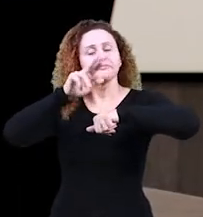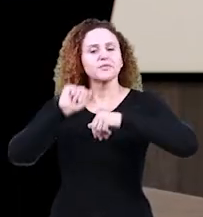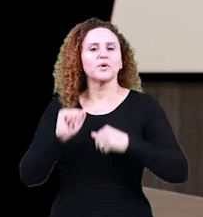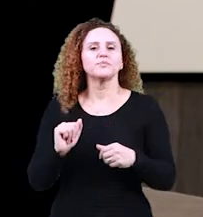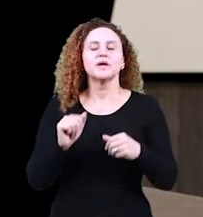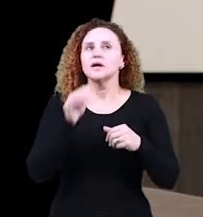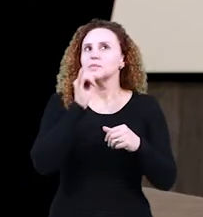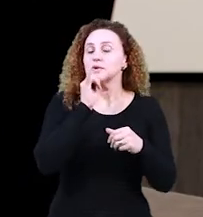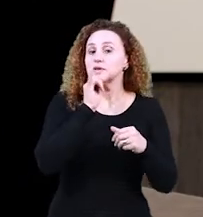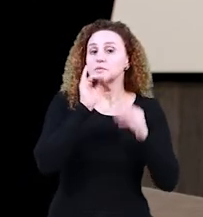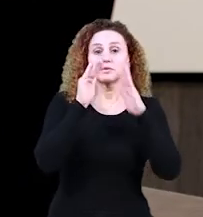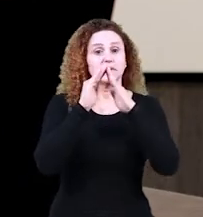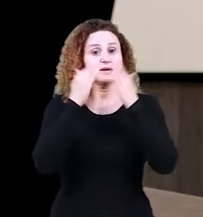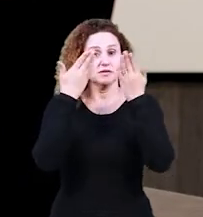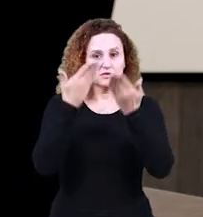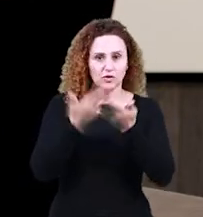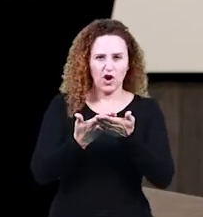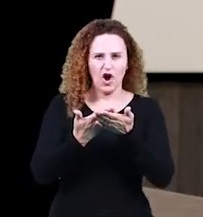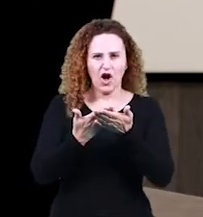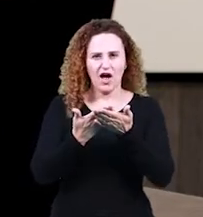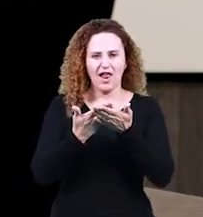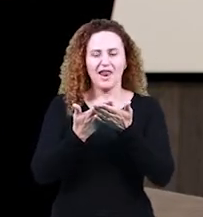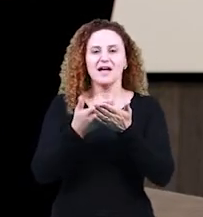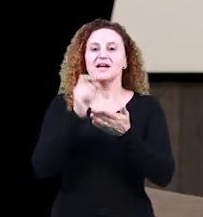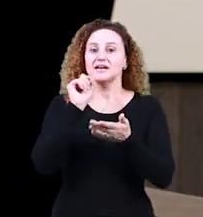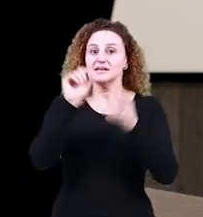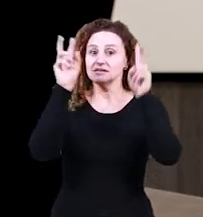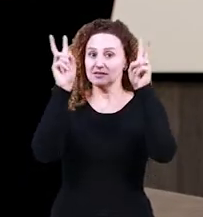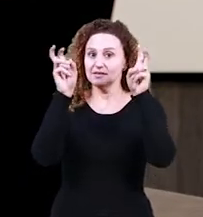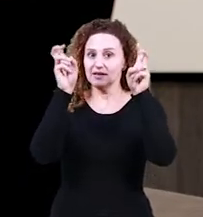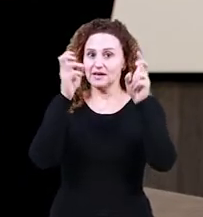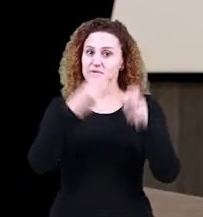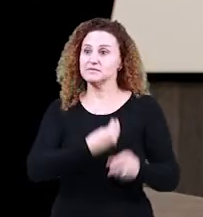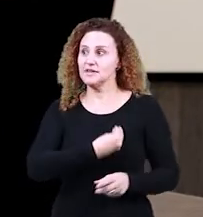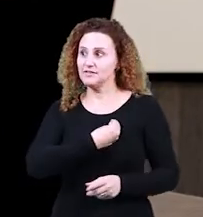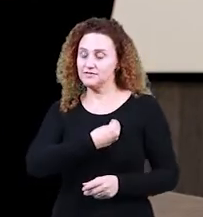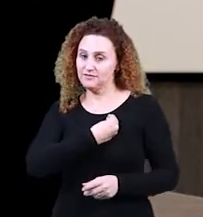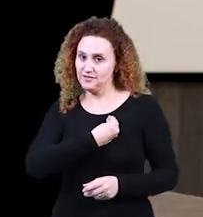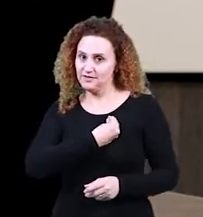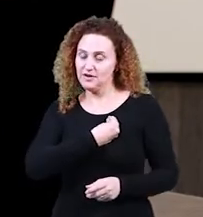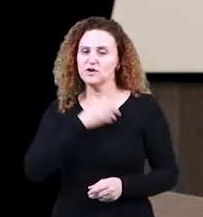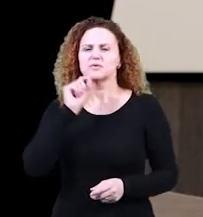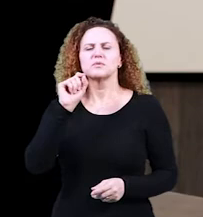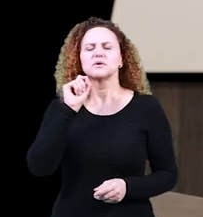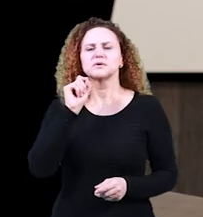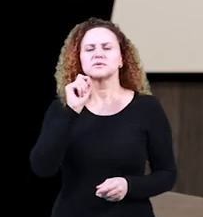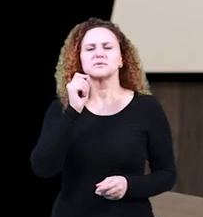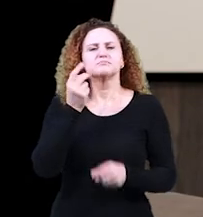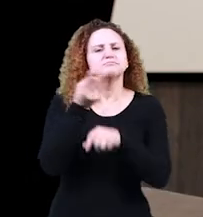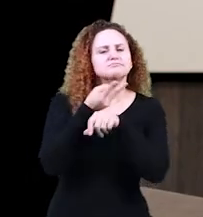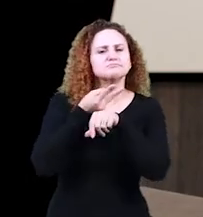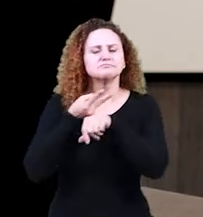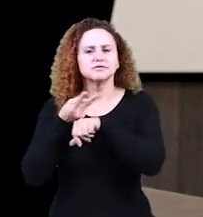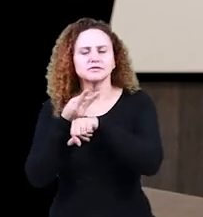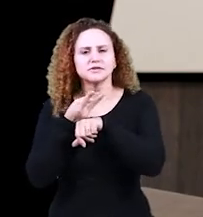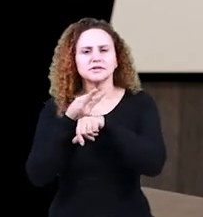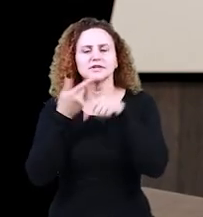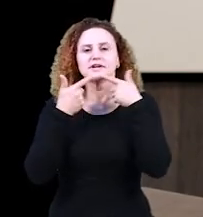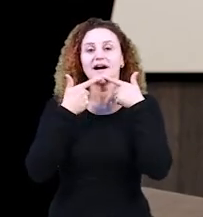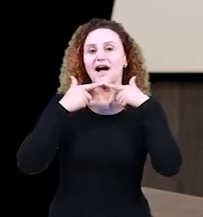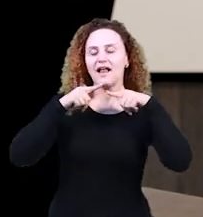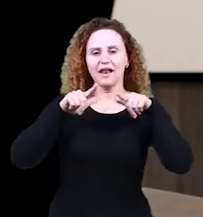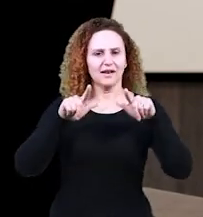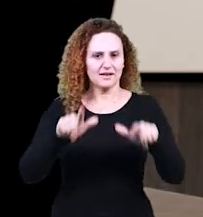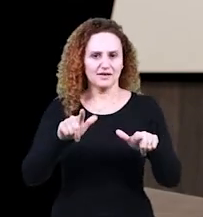por exemplo nas escolas o estruturalismo está bastante e vivo ainda quando se procura classificar a língua